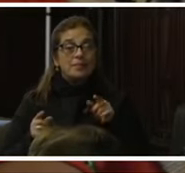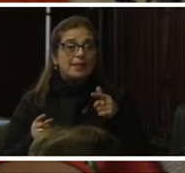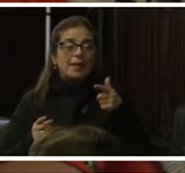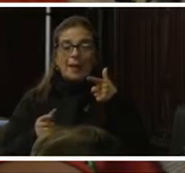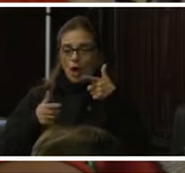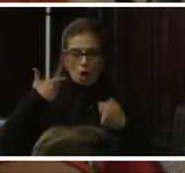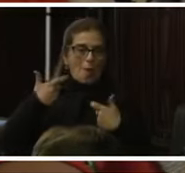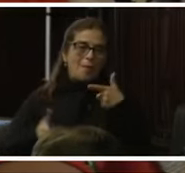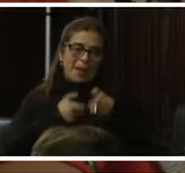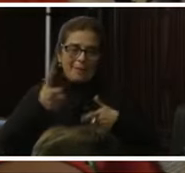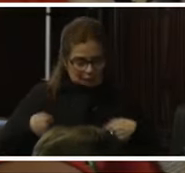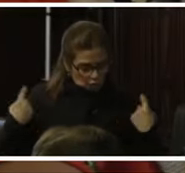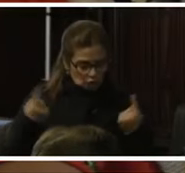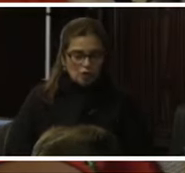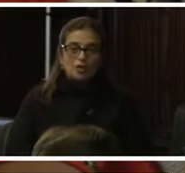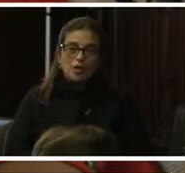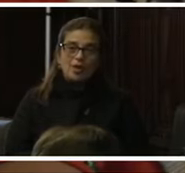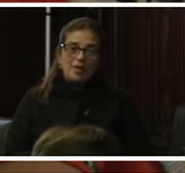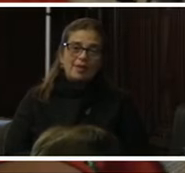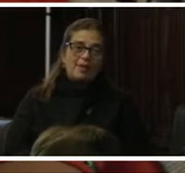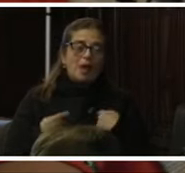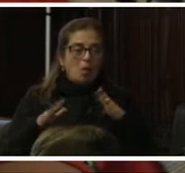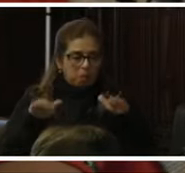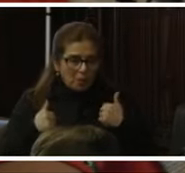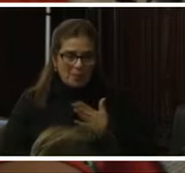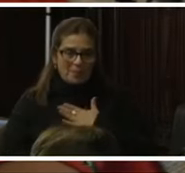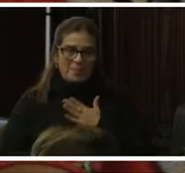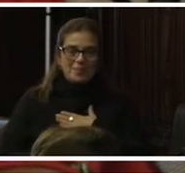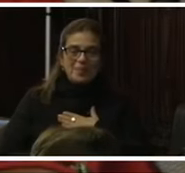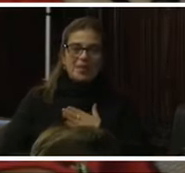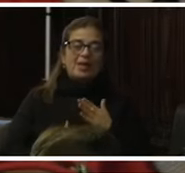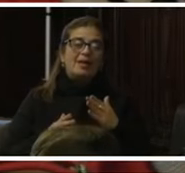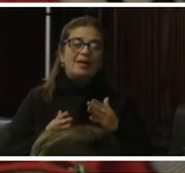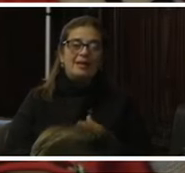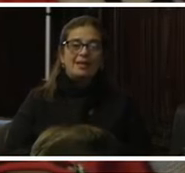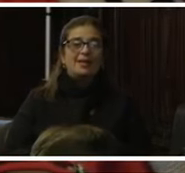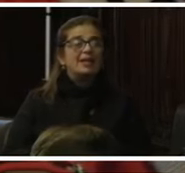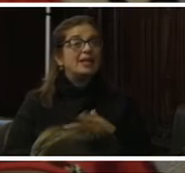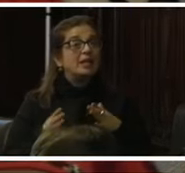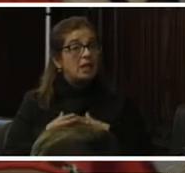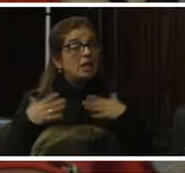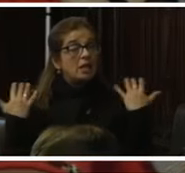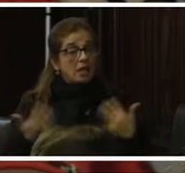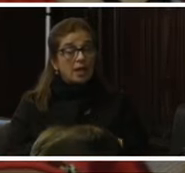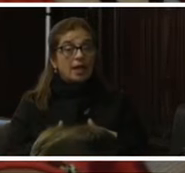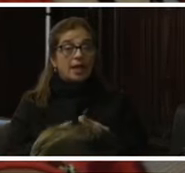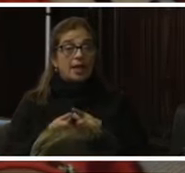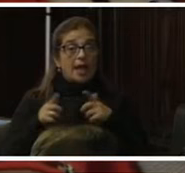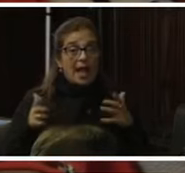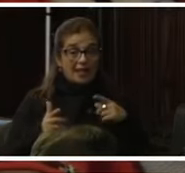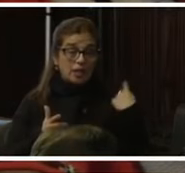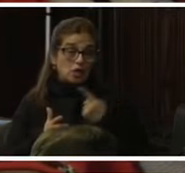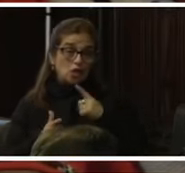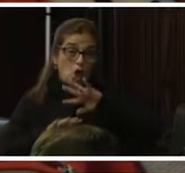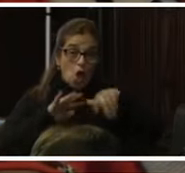nos próprio pela caneta e próprio grande fazendeiro tomaram a nossa